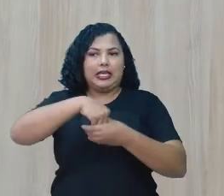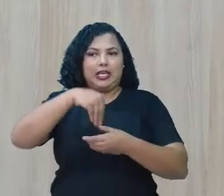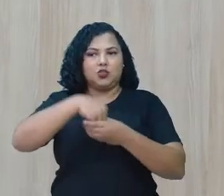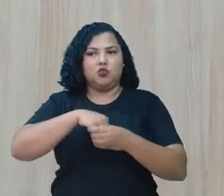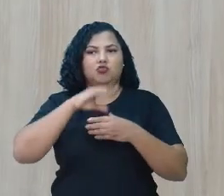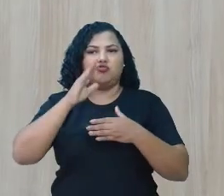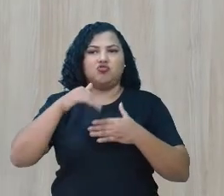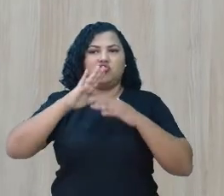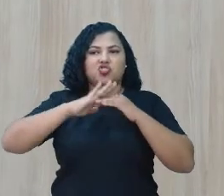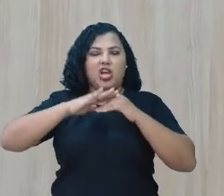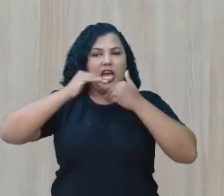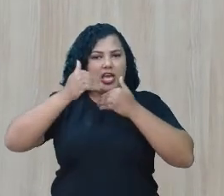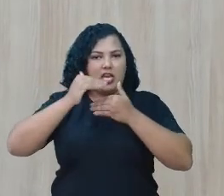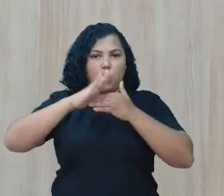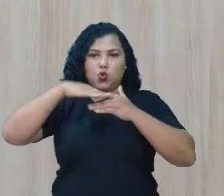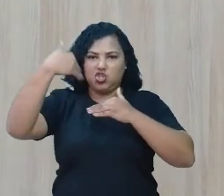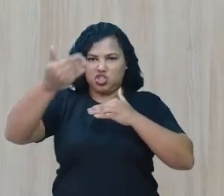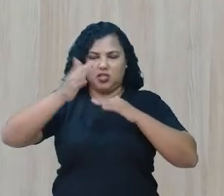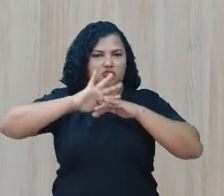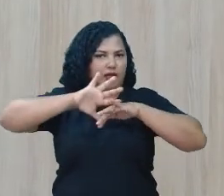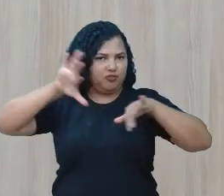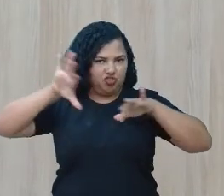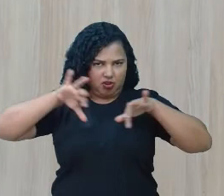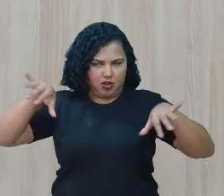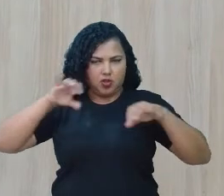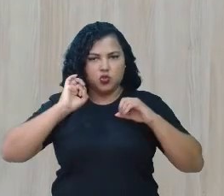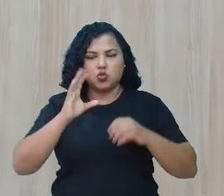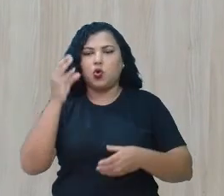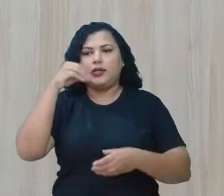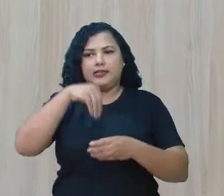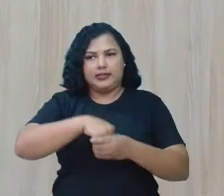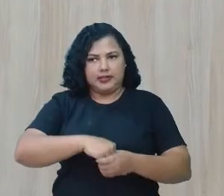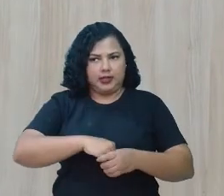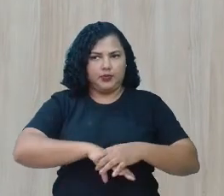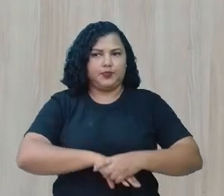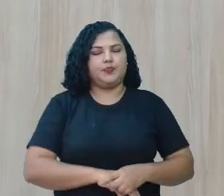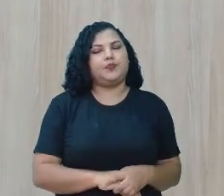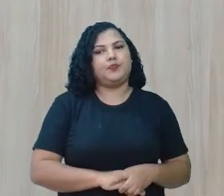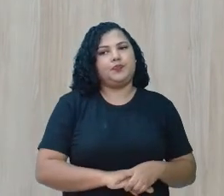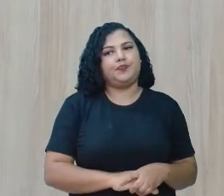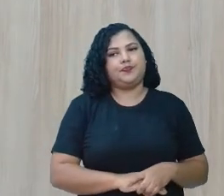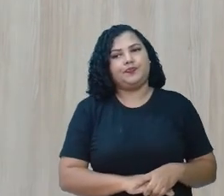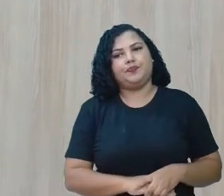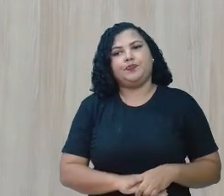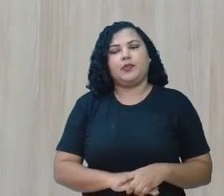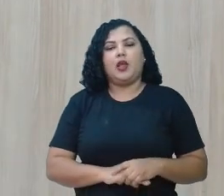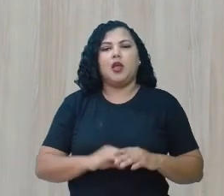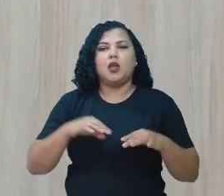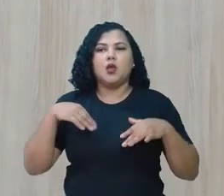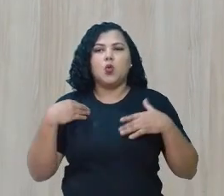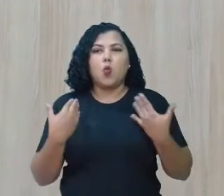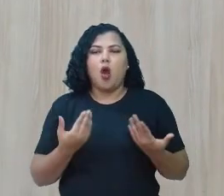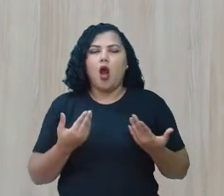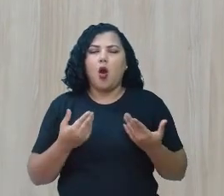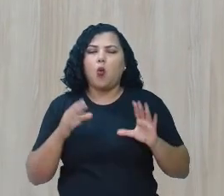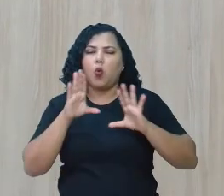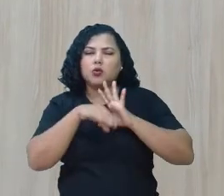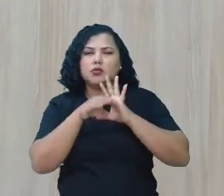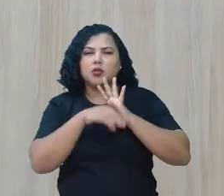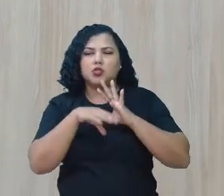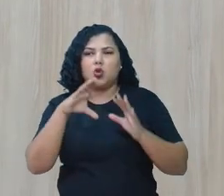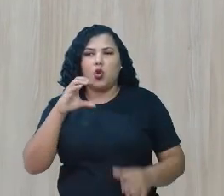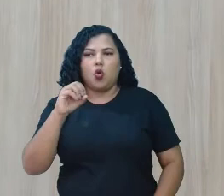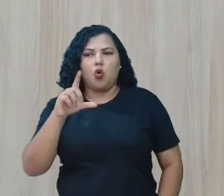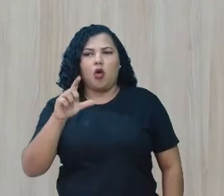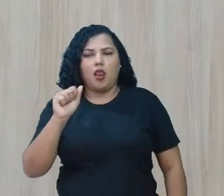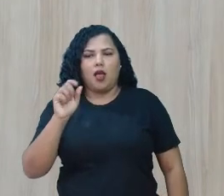já retirei os ângulos externos aí da imagem, eu só estou com os ângulos internos. E qual é a definição de ângulos colaterais?